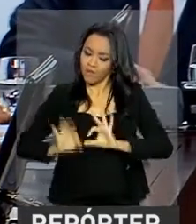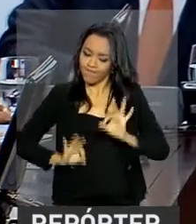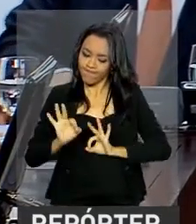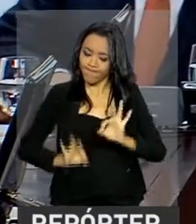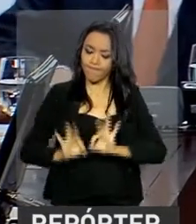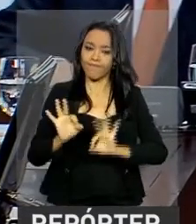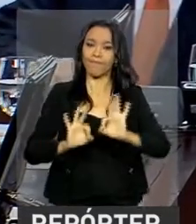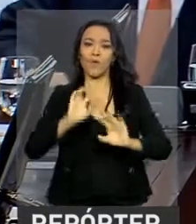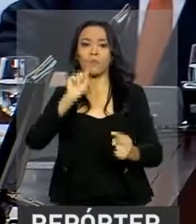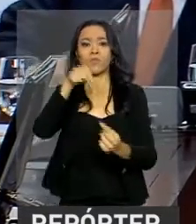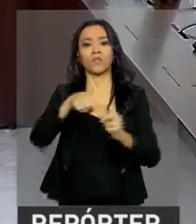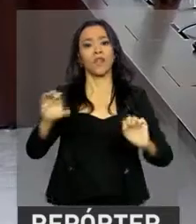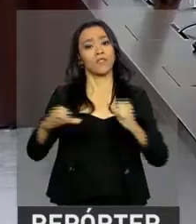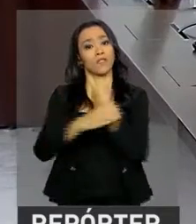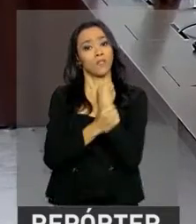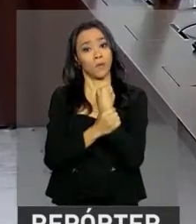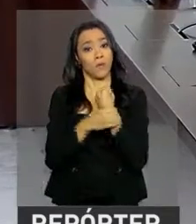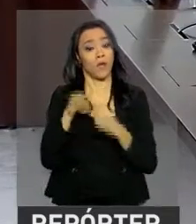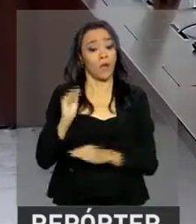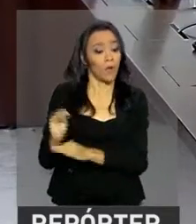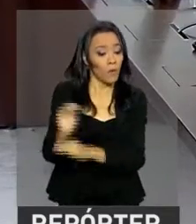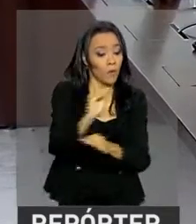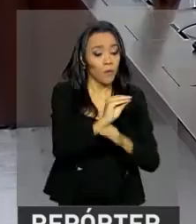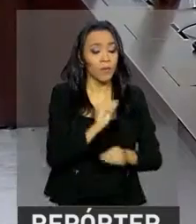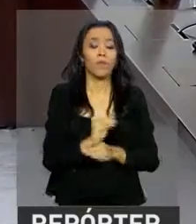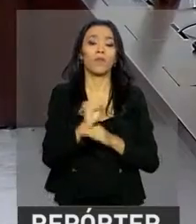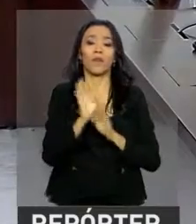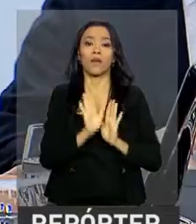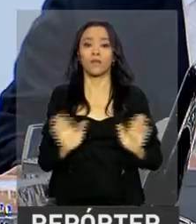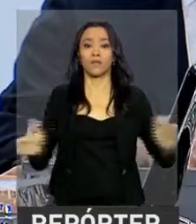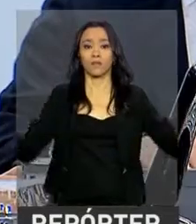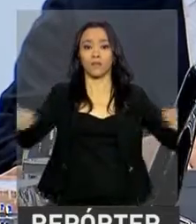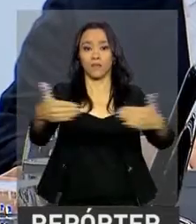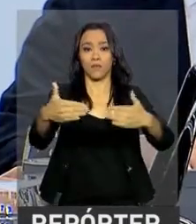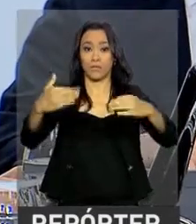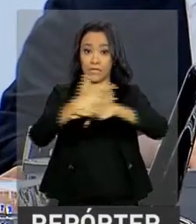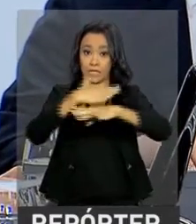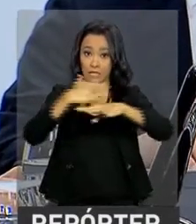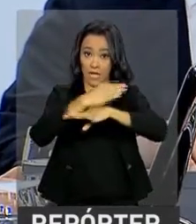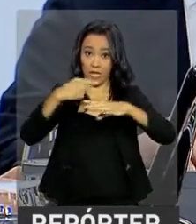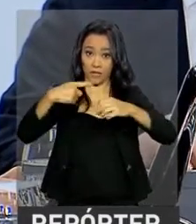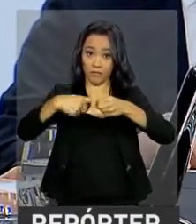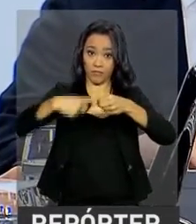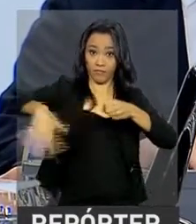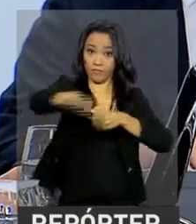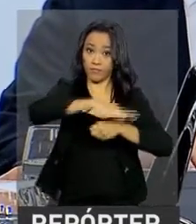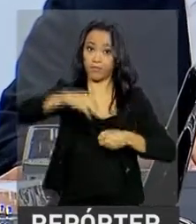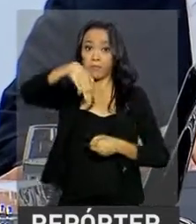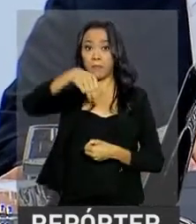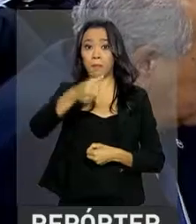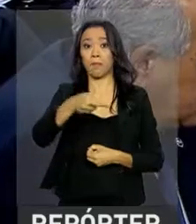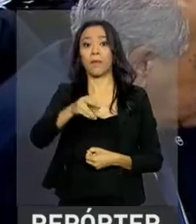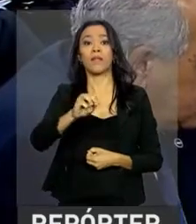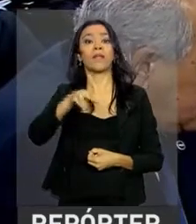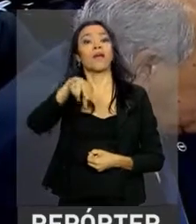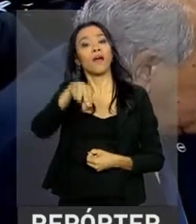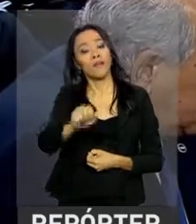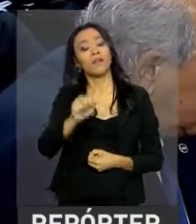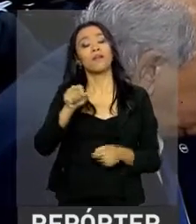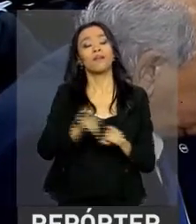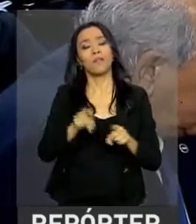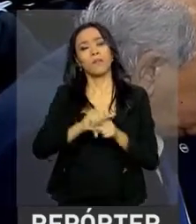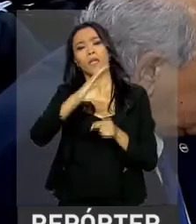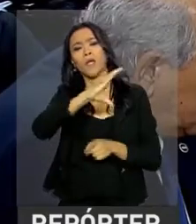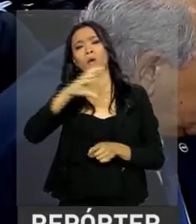para garantir a recuperação lá da região e também para reforçar, essa reunião serviu para reforçar a coordenação das ações de órgãos